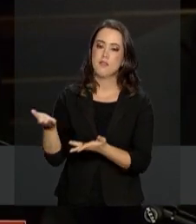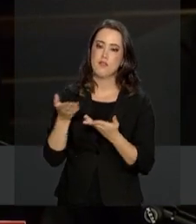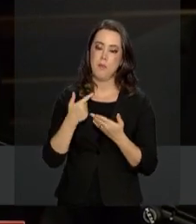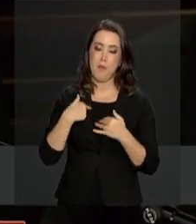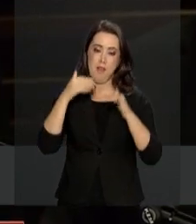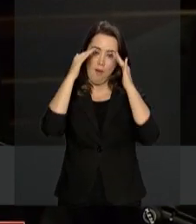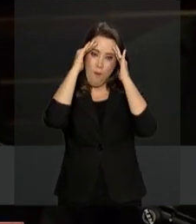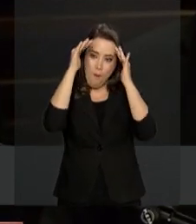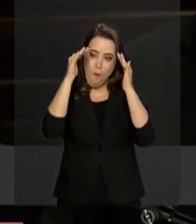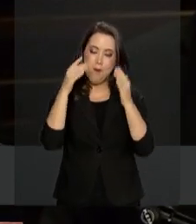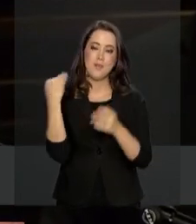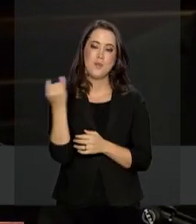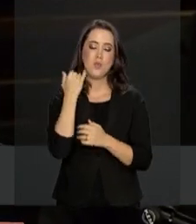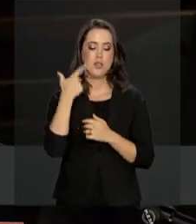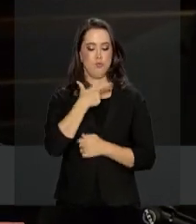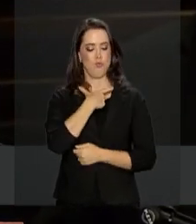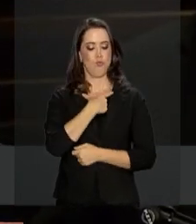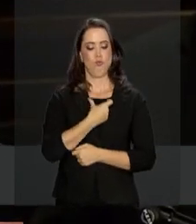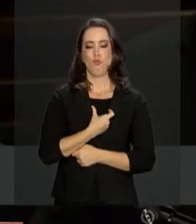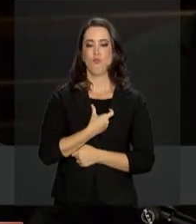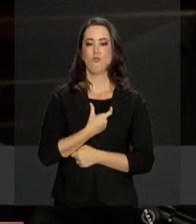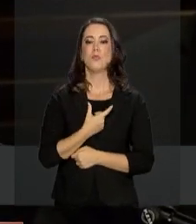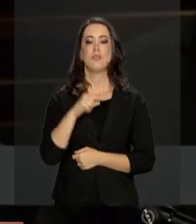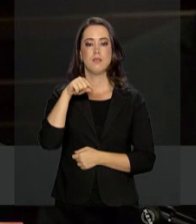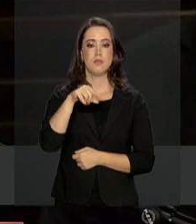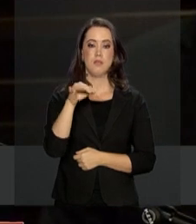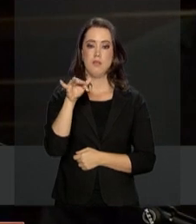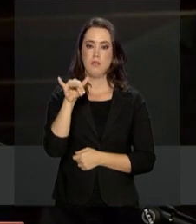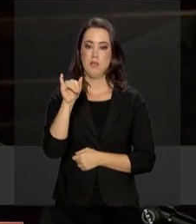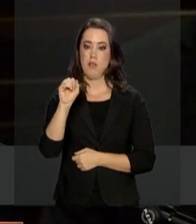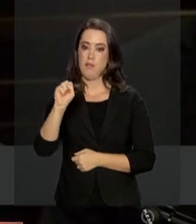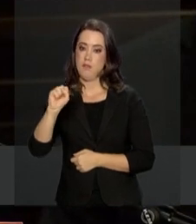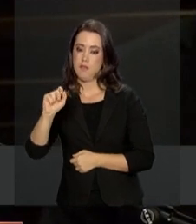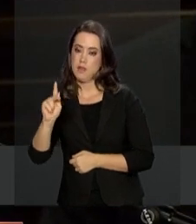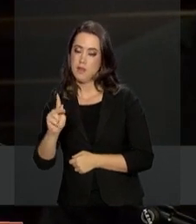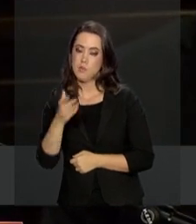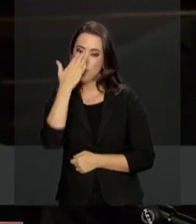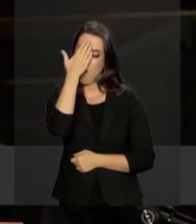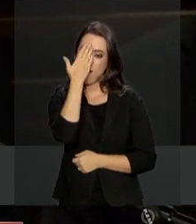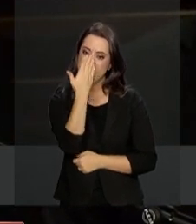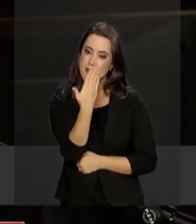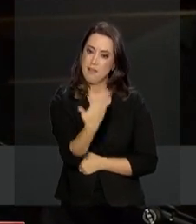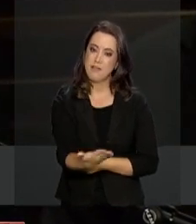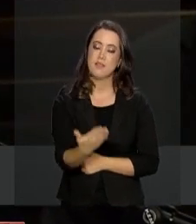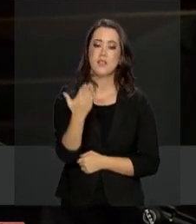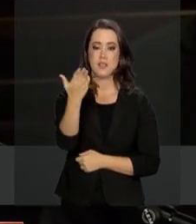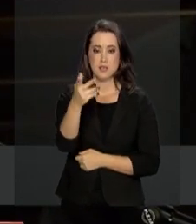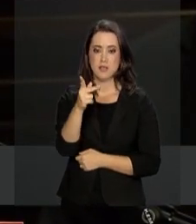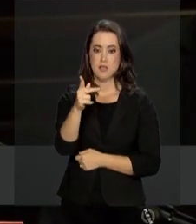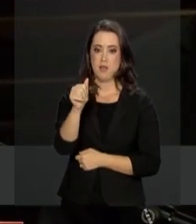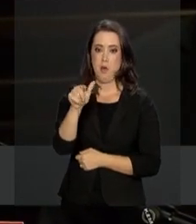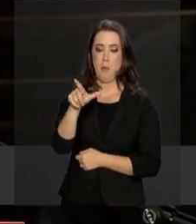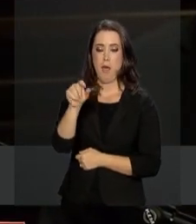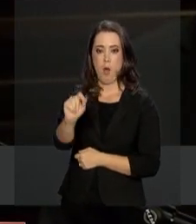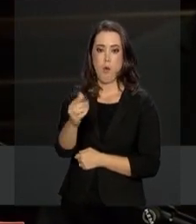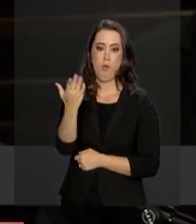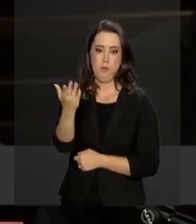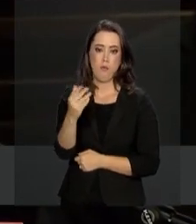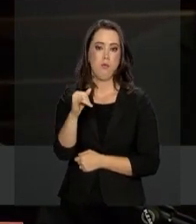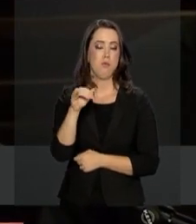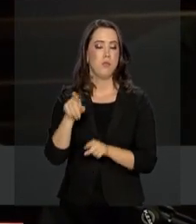receber esta honraria extraordinária da fiesp eo agradeço muito ao paulo skaf a toda a